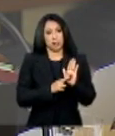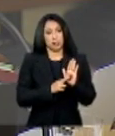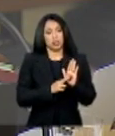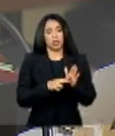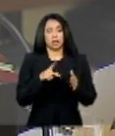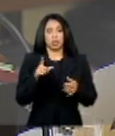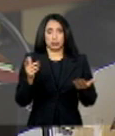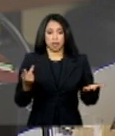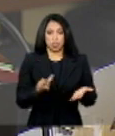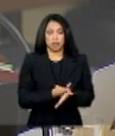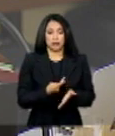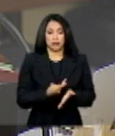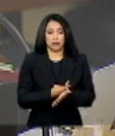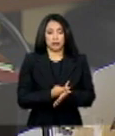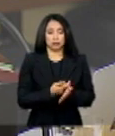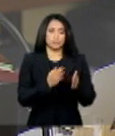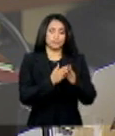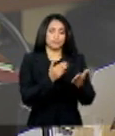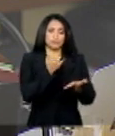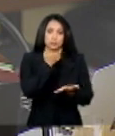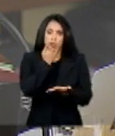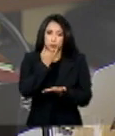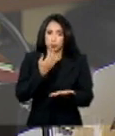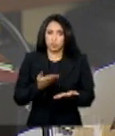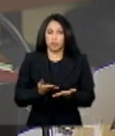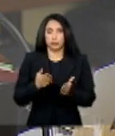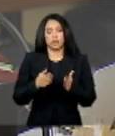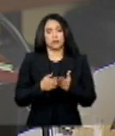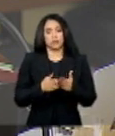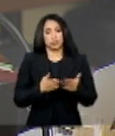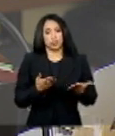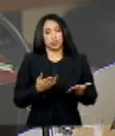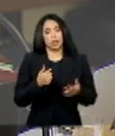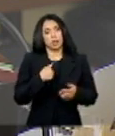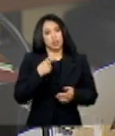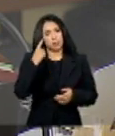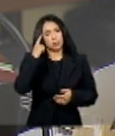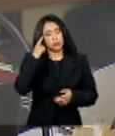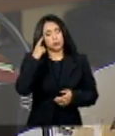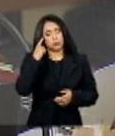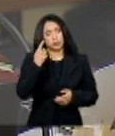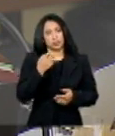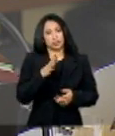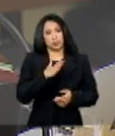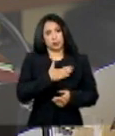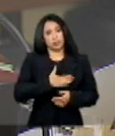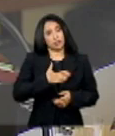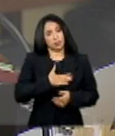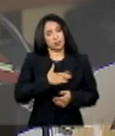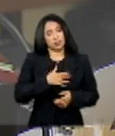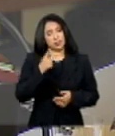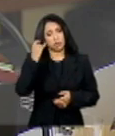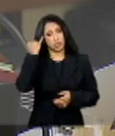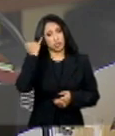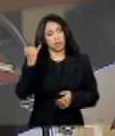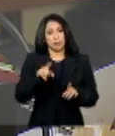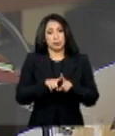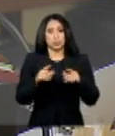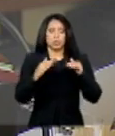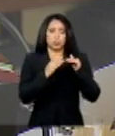pedindo todas as meninas ou meninos paquin com cujos argumentos eu simpatizo eu no entanto vou acompanhar o